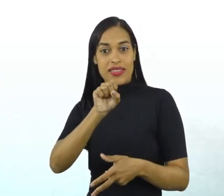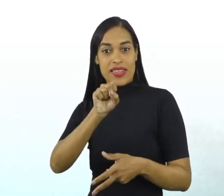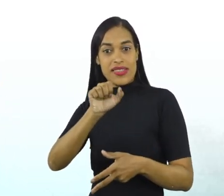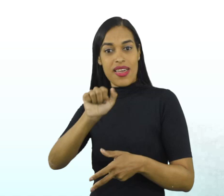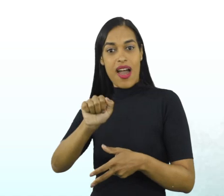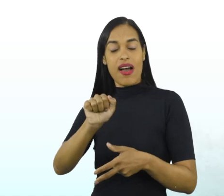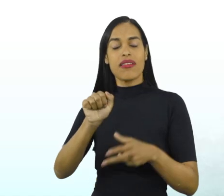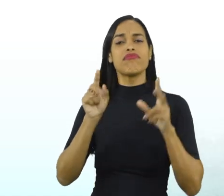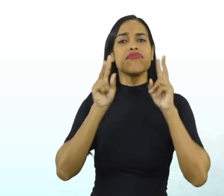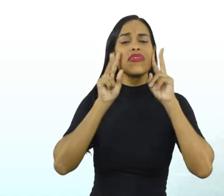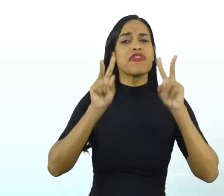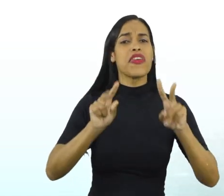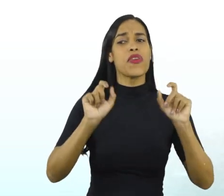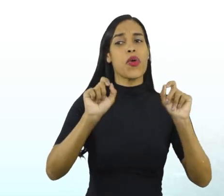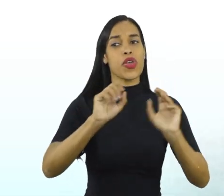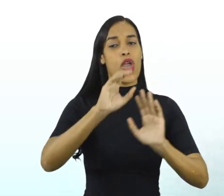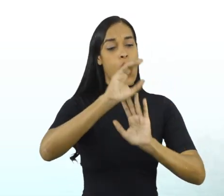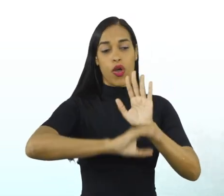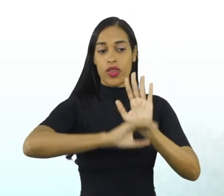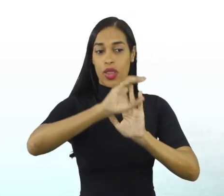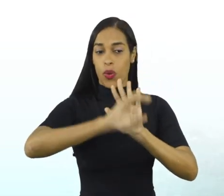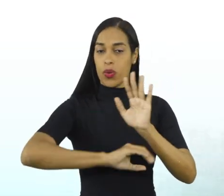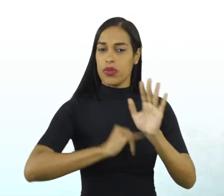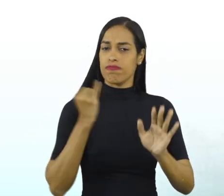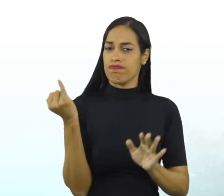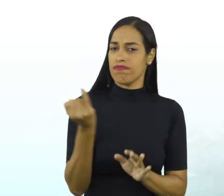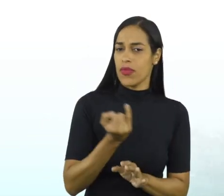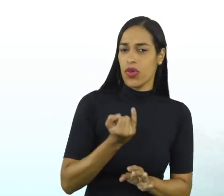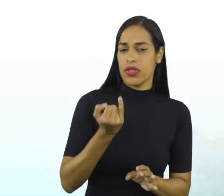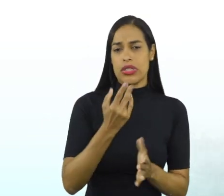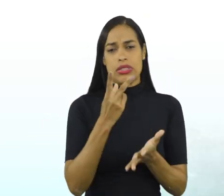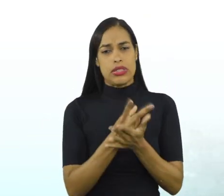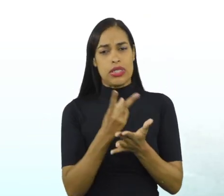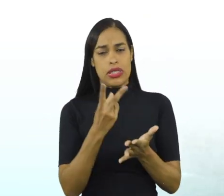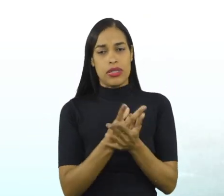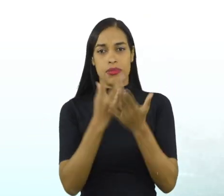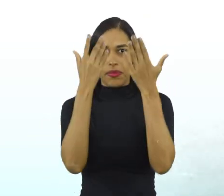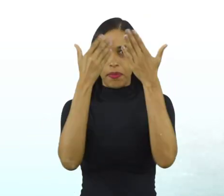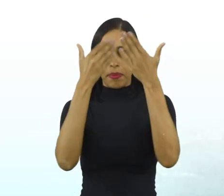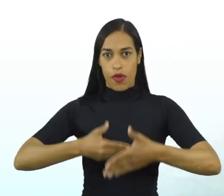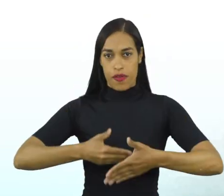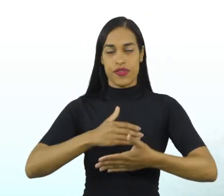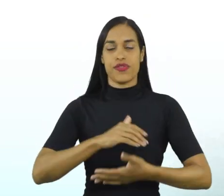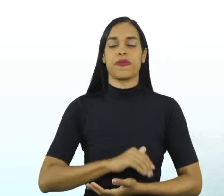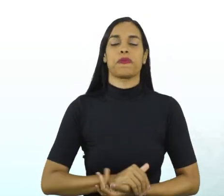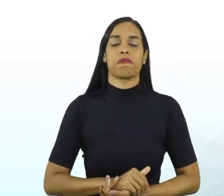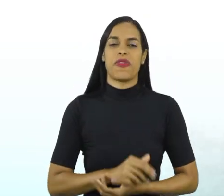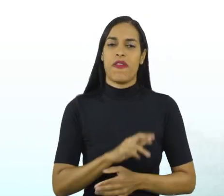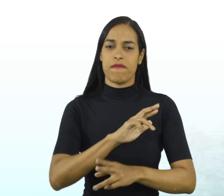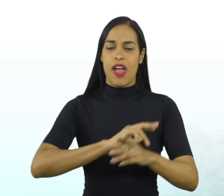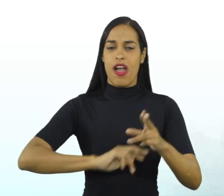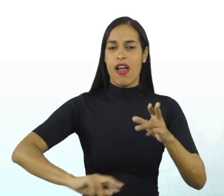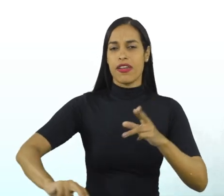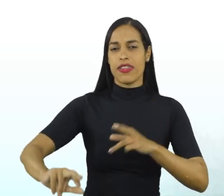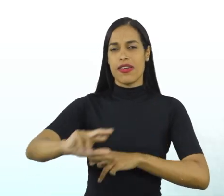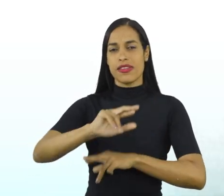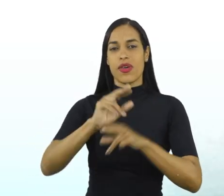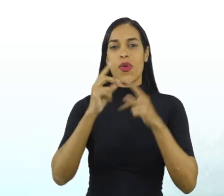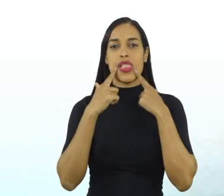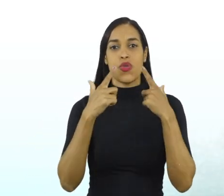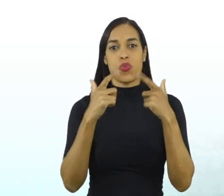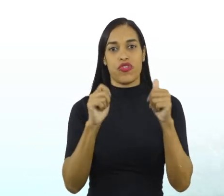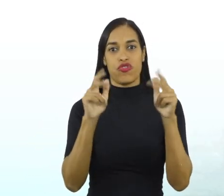vai ver um conteúdo que aparece frequentemente nas provas. Variação